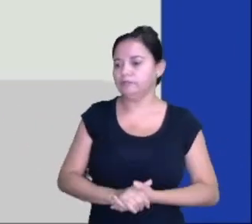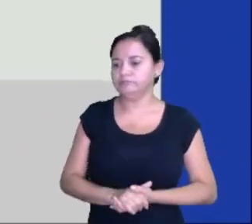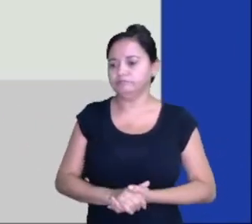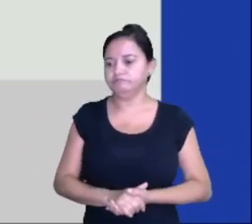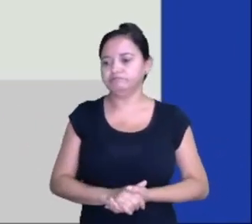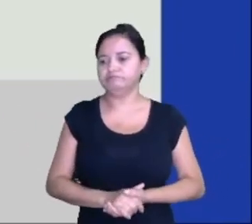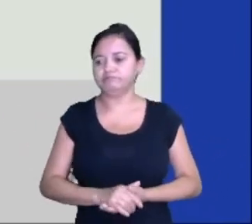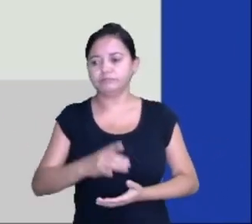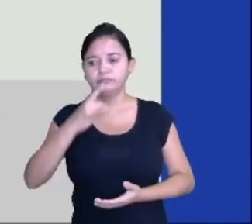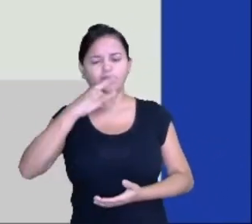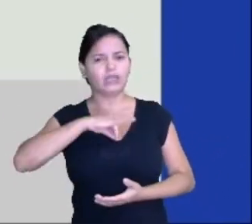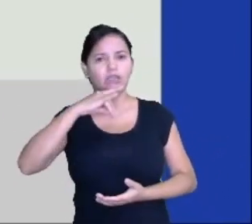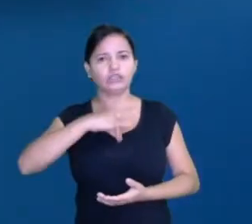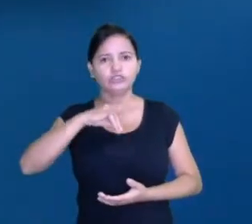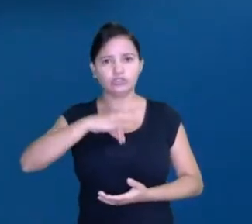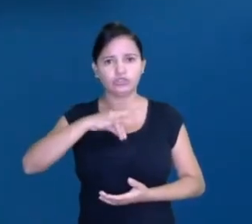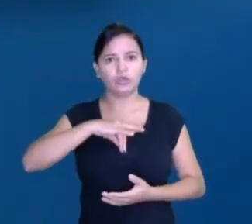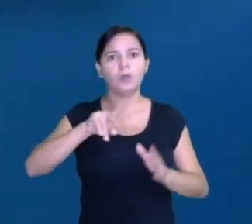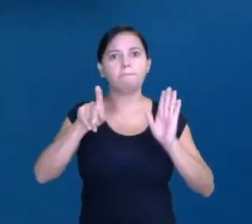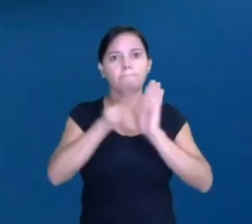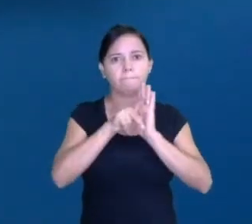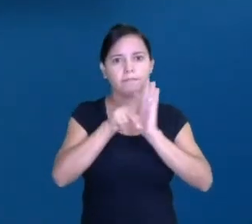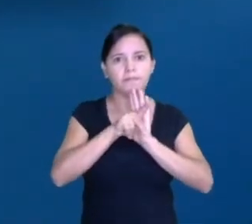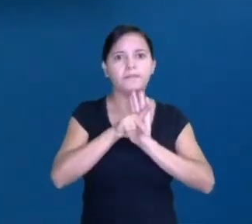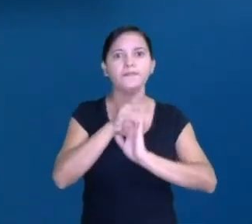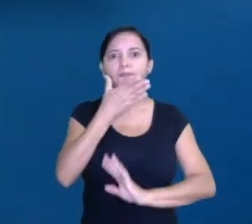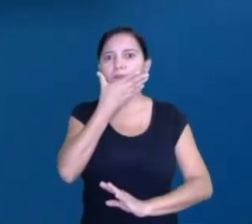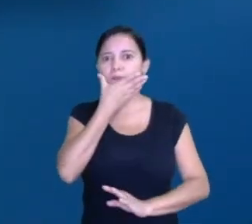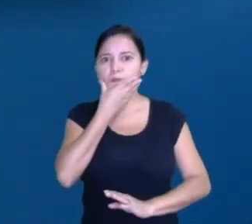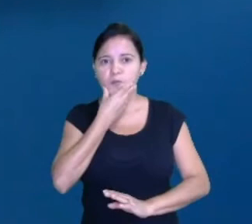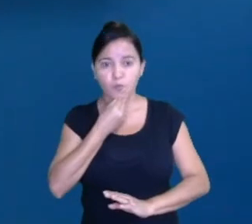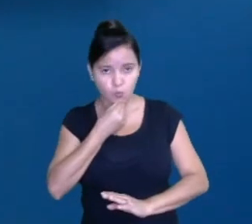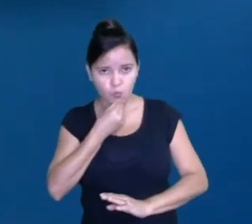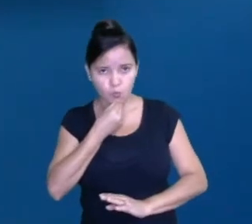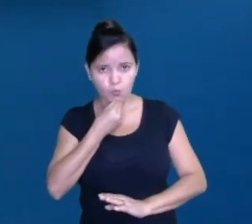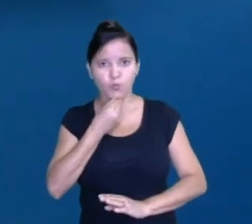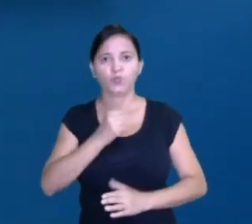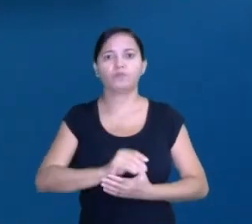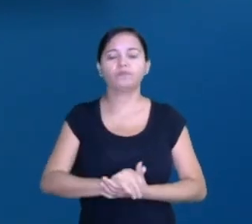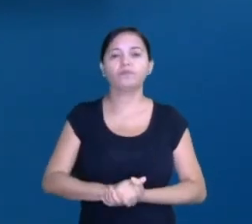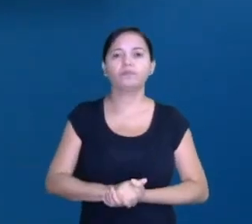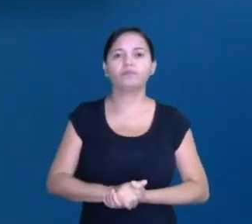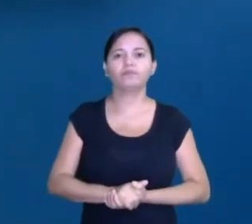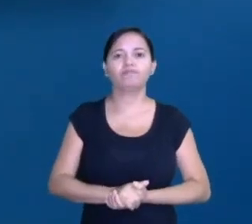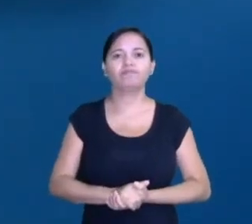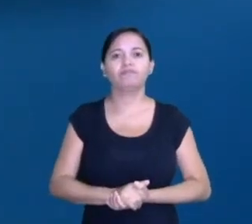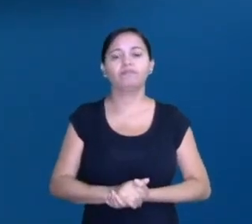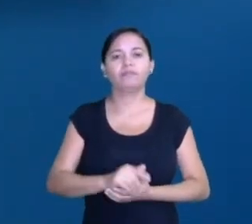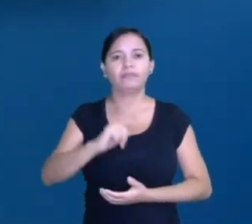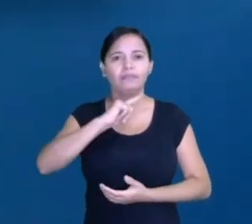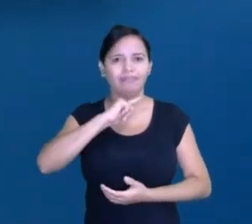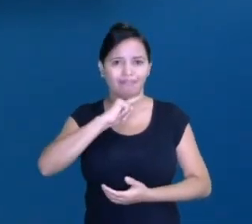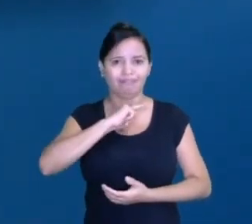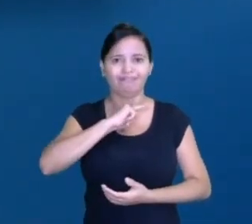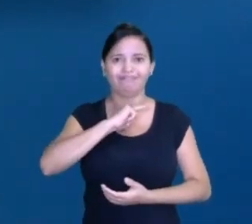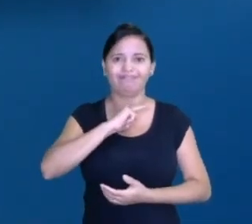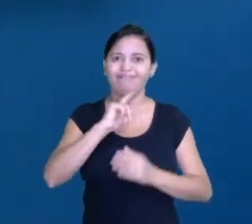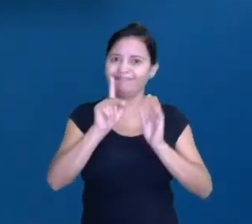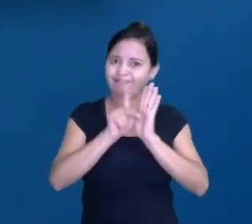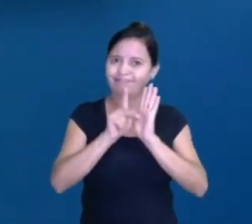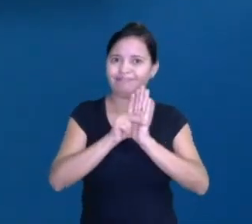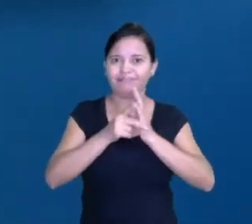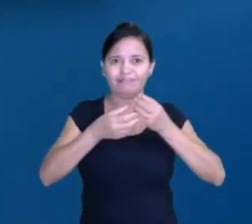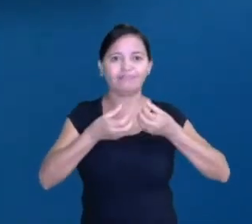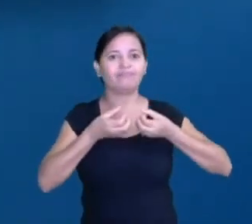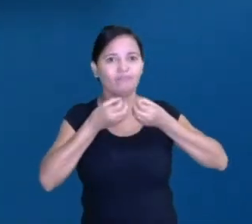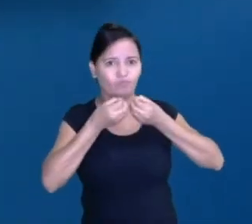também conhecido como hormônio masculino. A gente viu que ele é produzido aonde? Majoritariamente no homem. Na gônada masculina, que é quem? Os